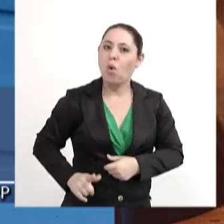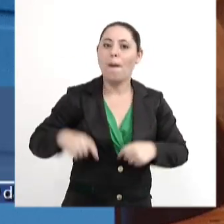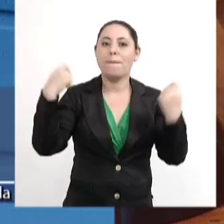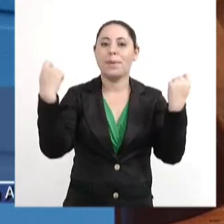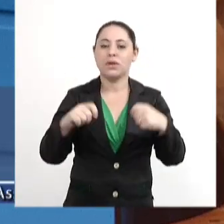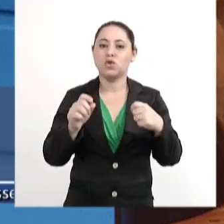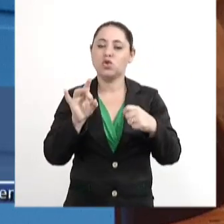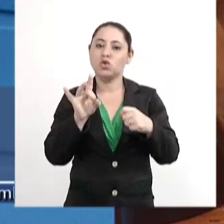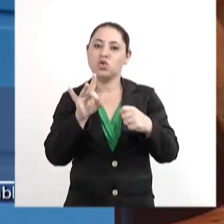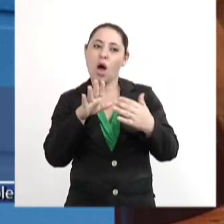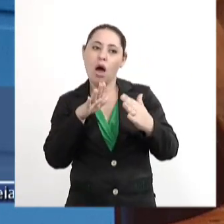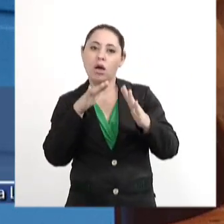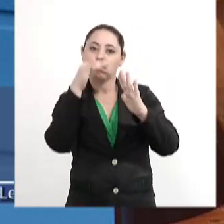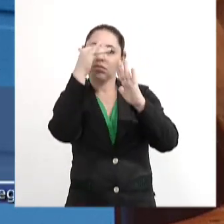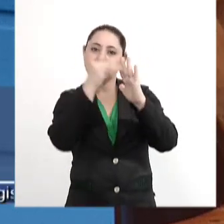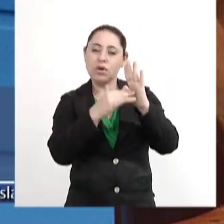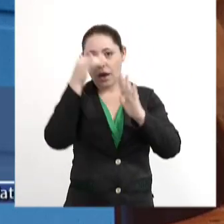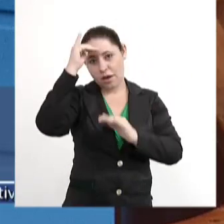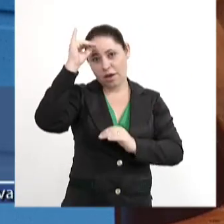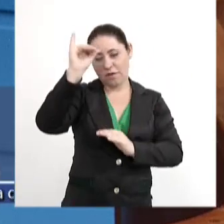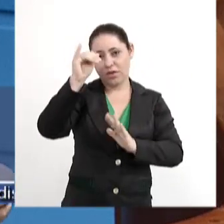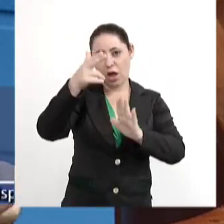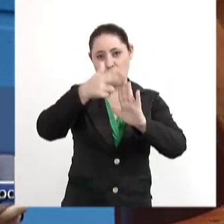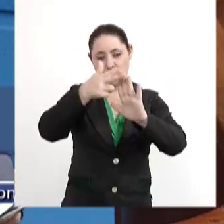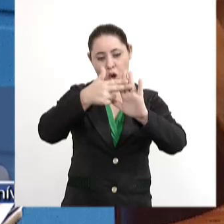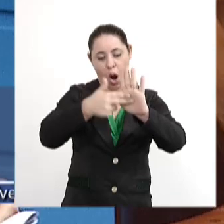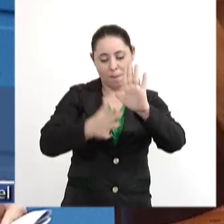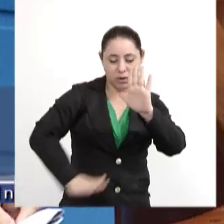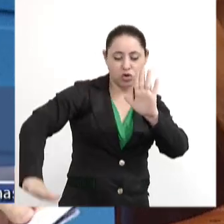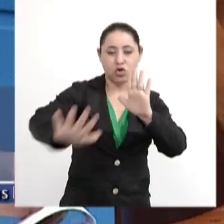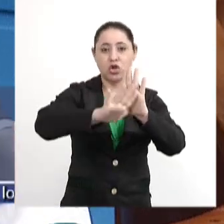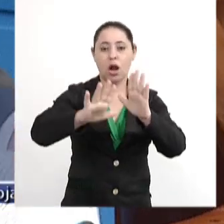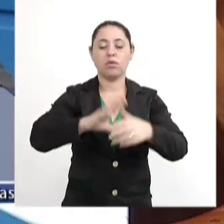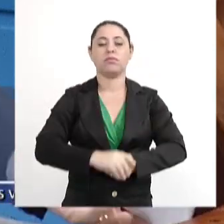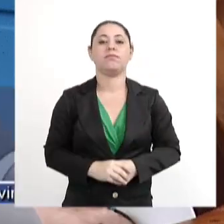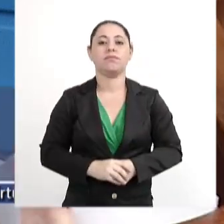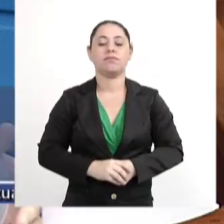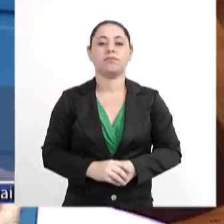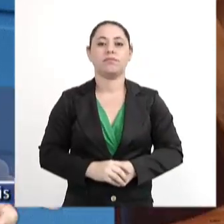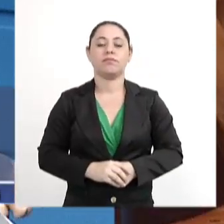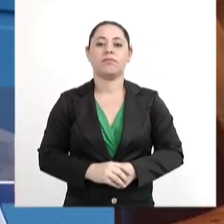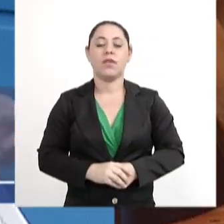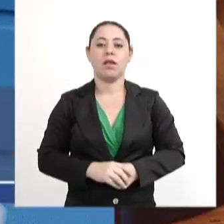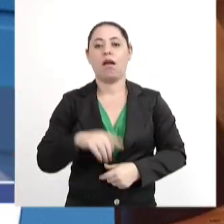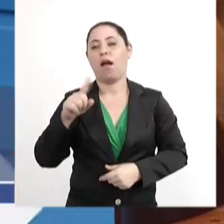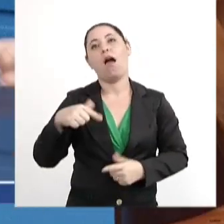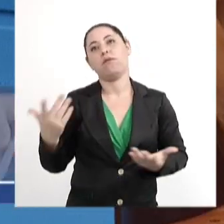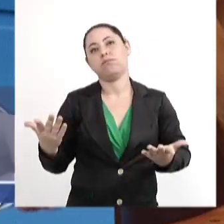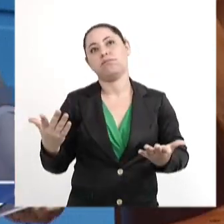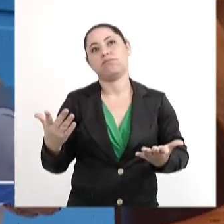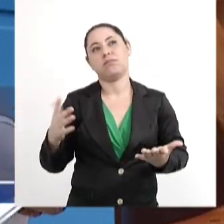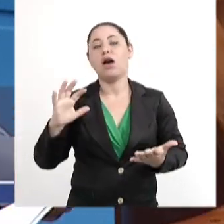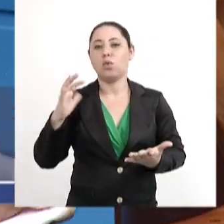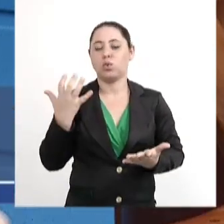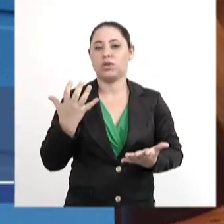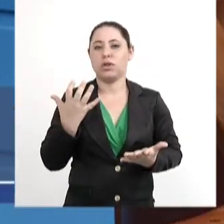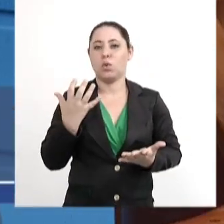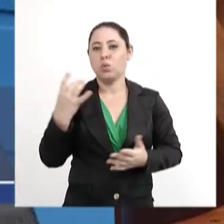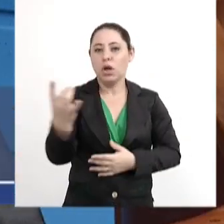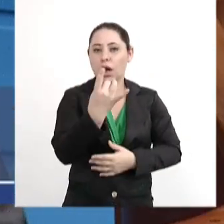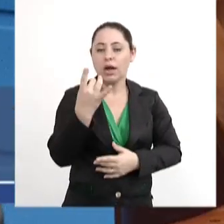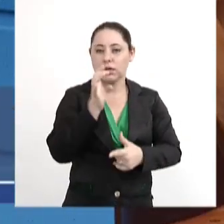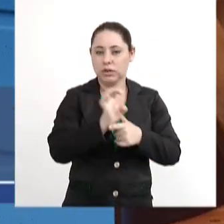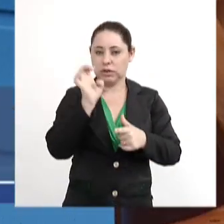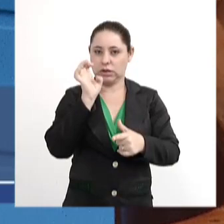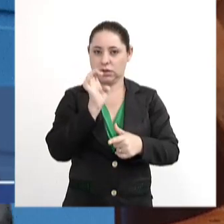limitar apenas a editar normas gerais. Então, por óbvio que isso vai acontecer e cada